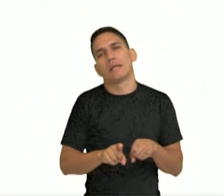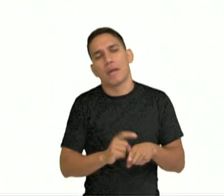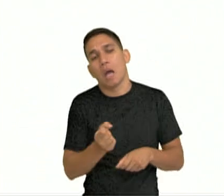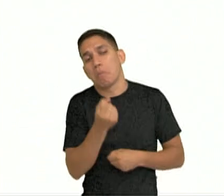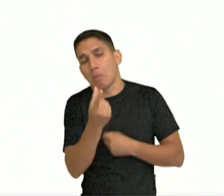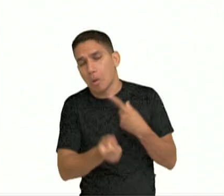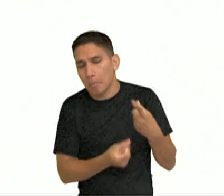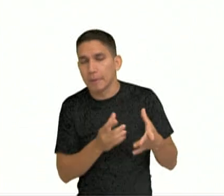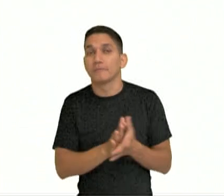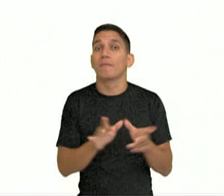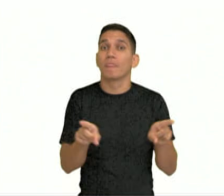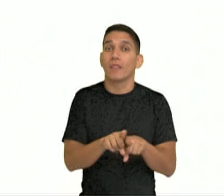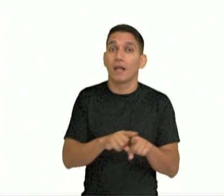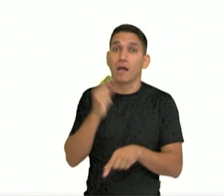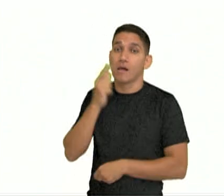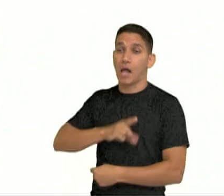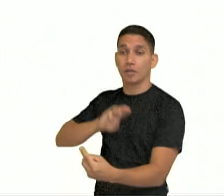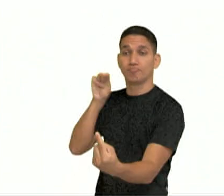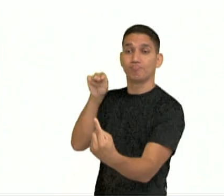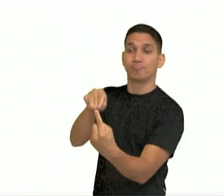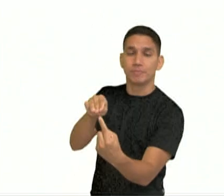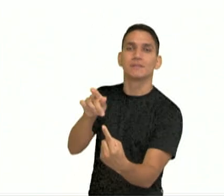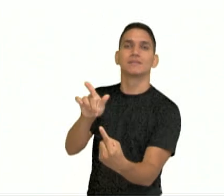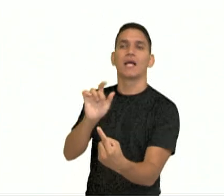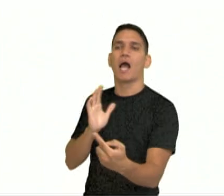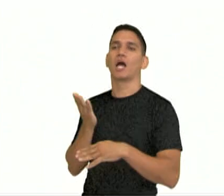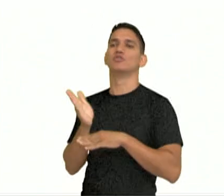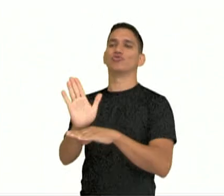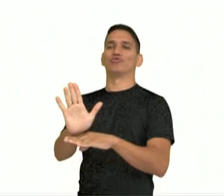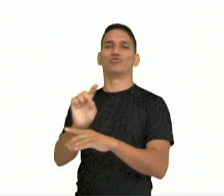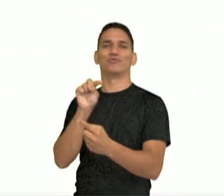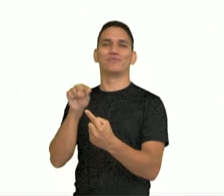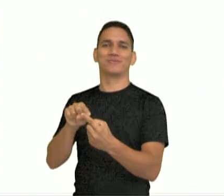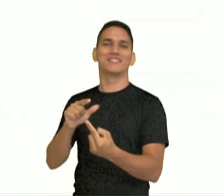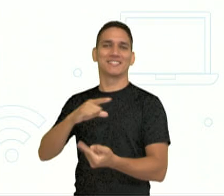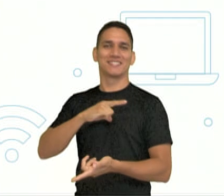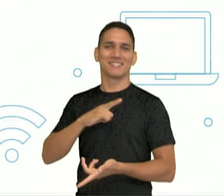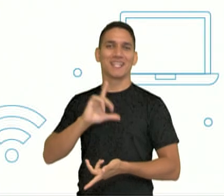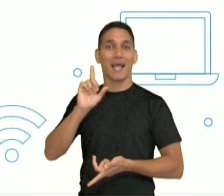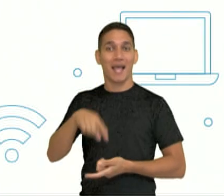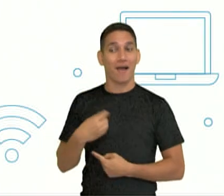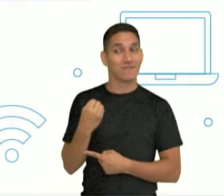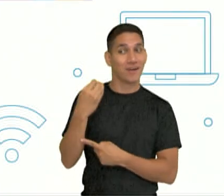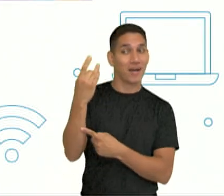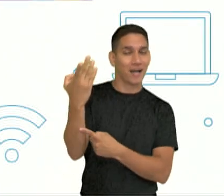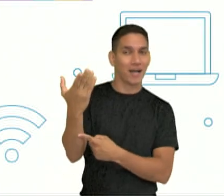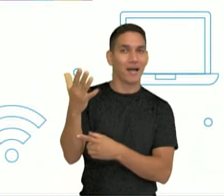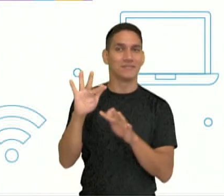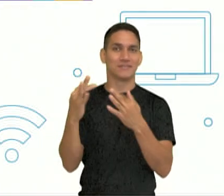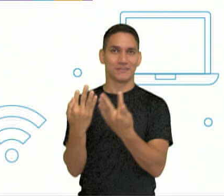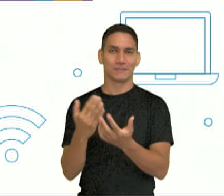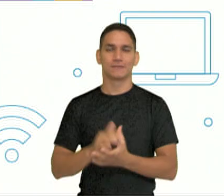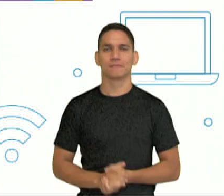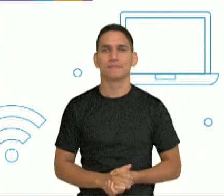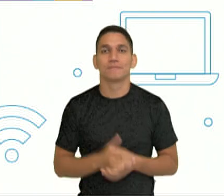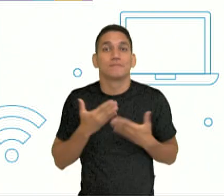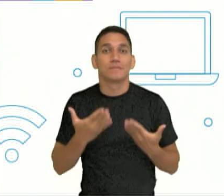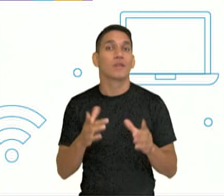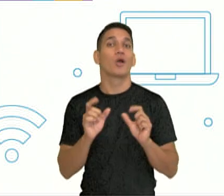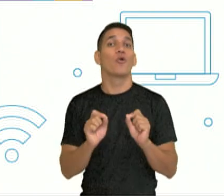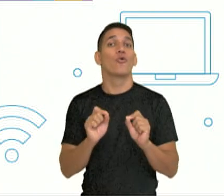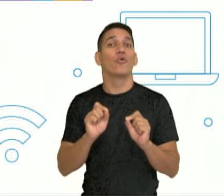e atingir aquelas metas e contribuir para o objetivo que ela tinha, que era a viagem familiar. Então isso